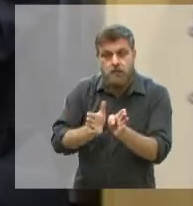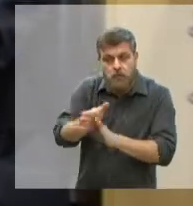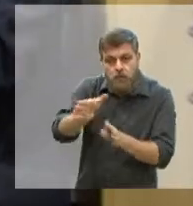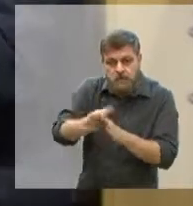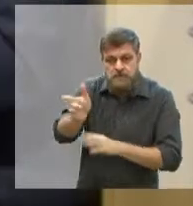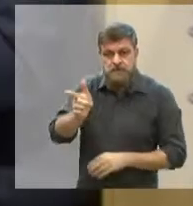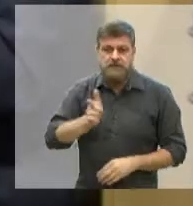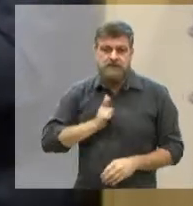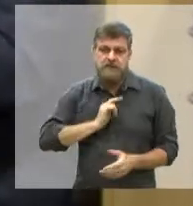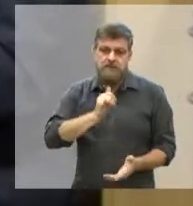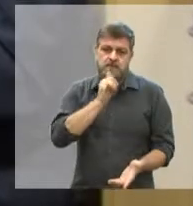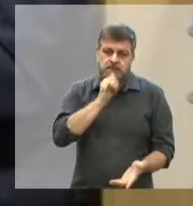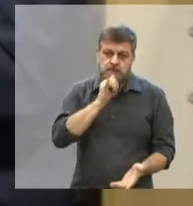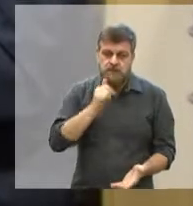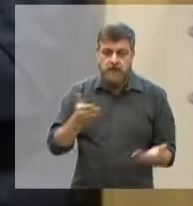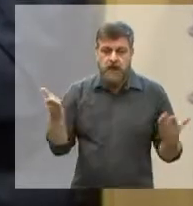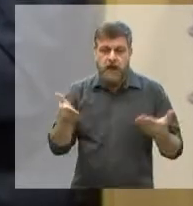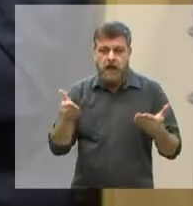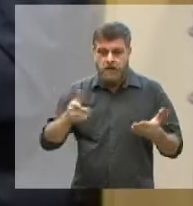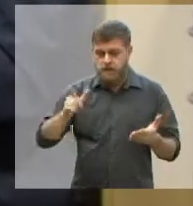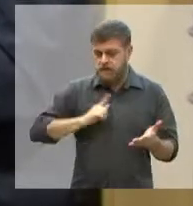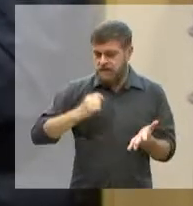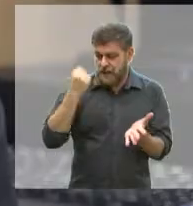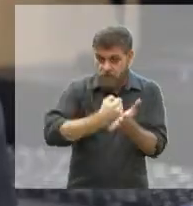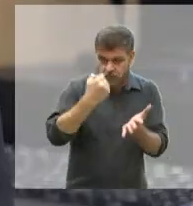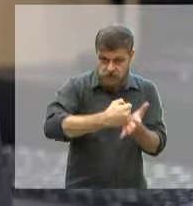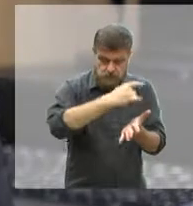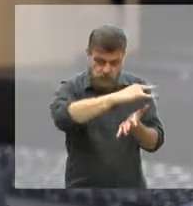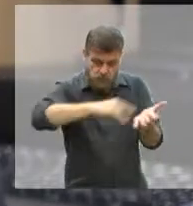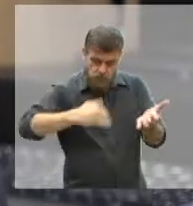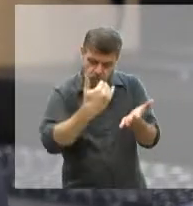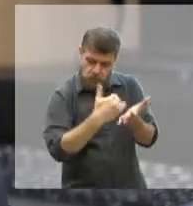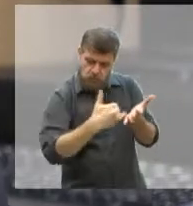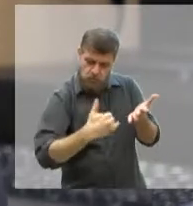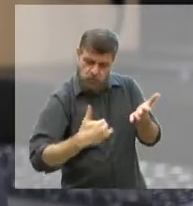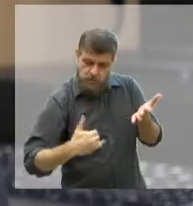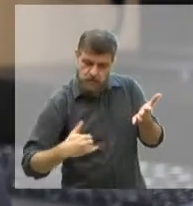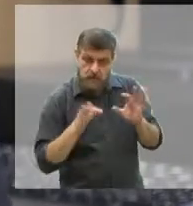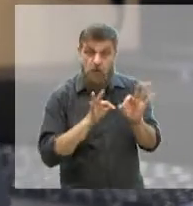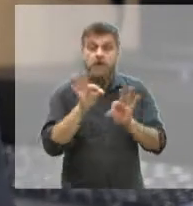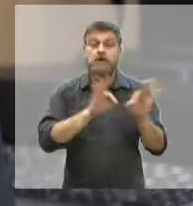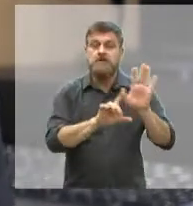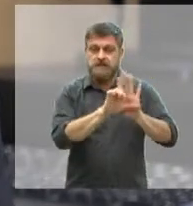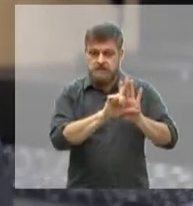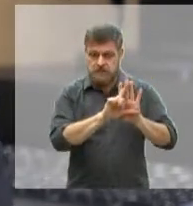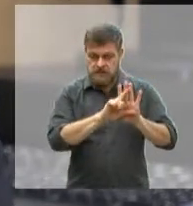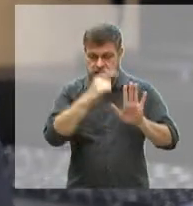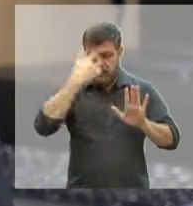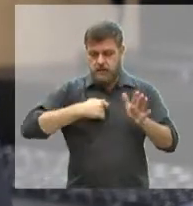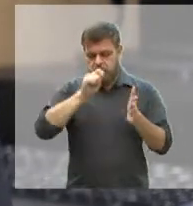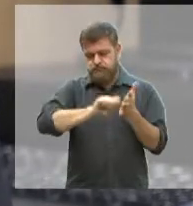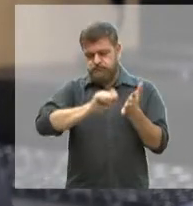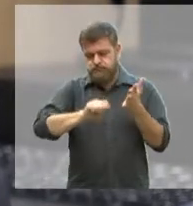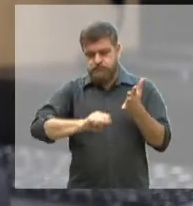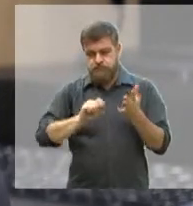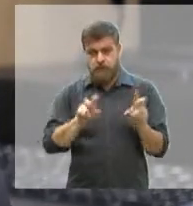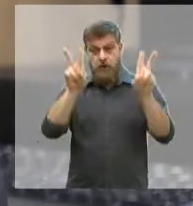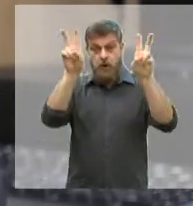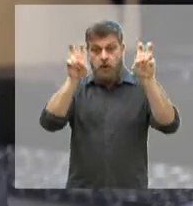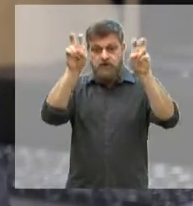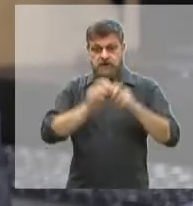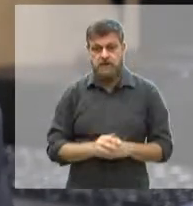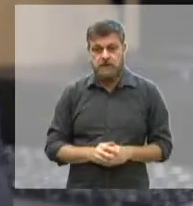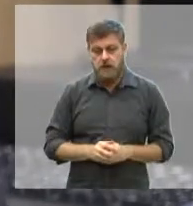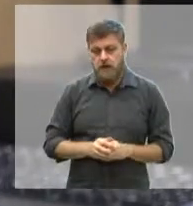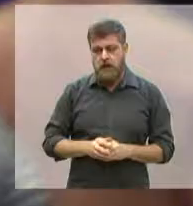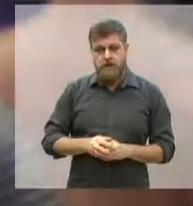nós temos agora, recentemente protocolado aqui na Casa, tramitando um projeto de lei que trata da garantia do direito a